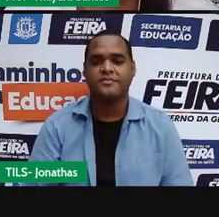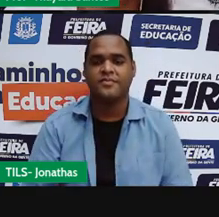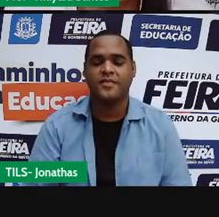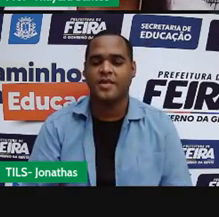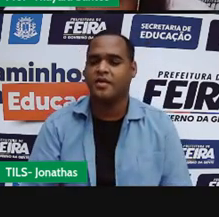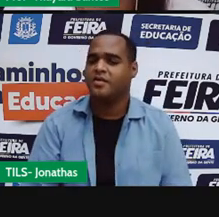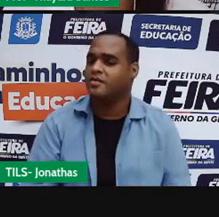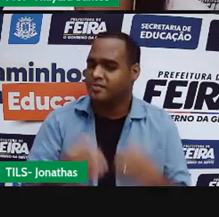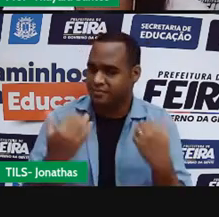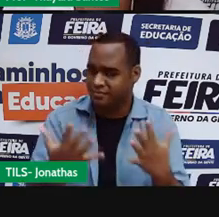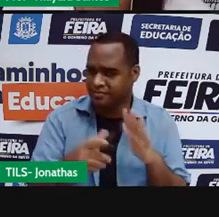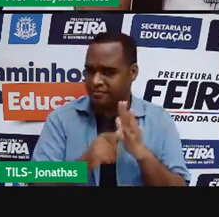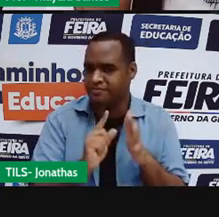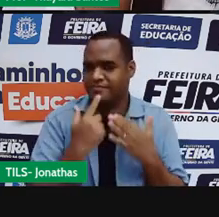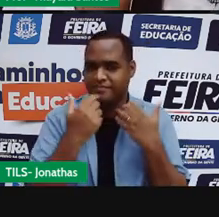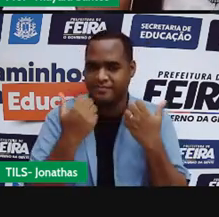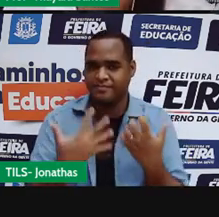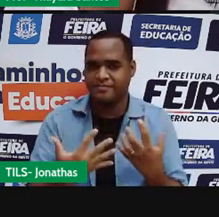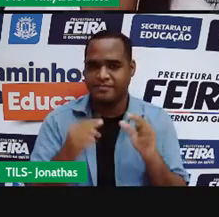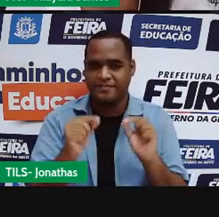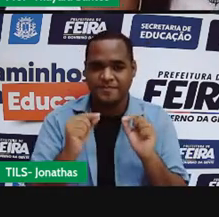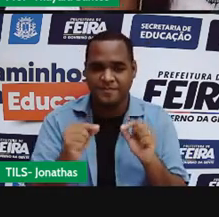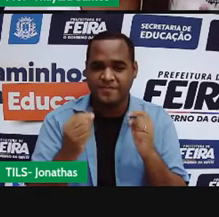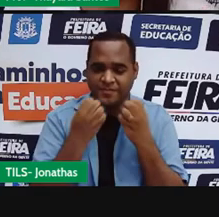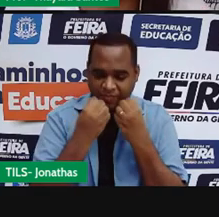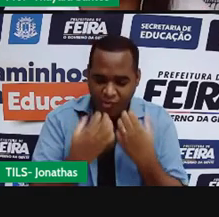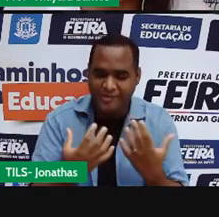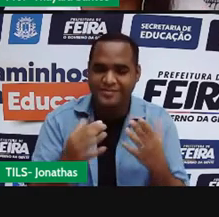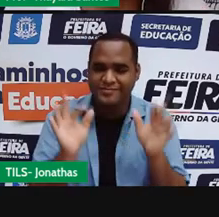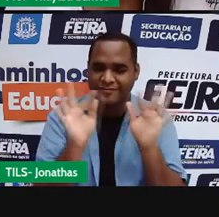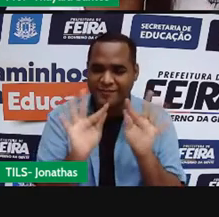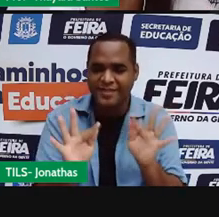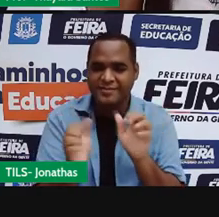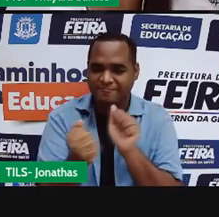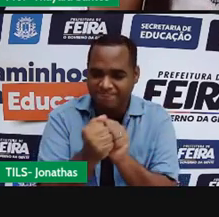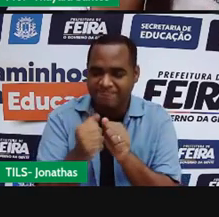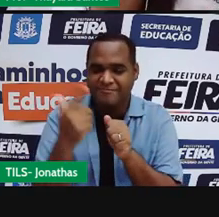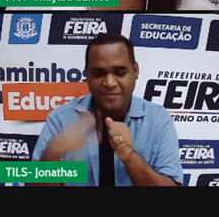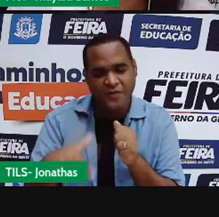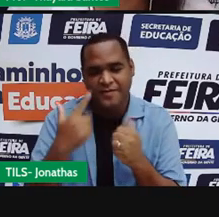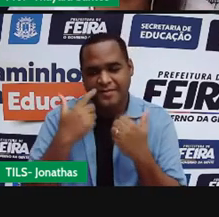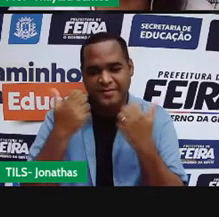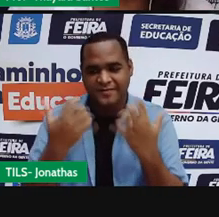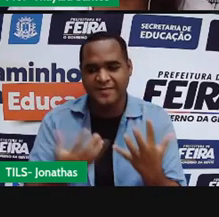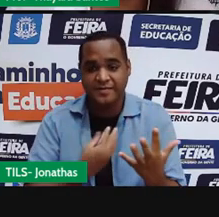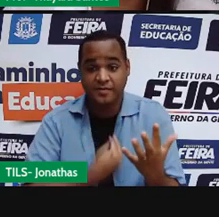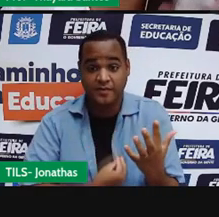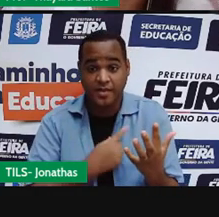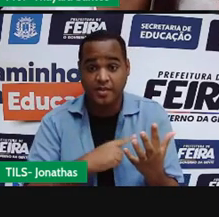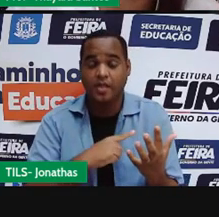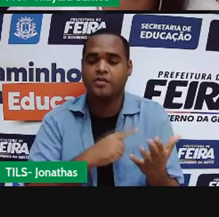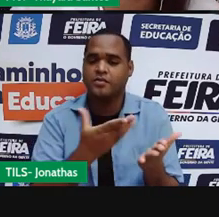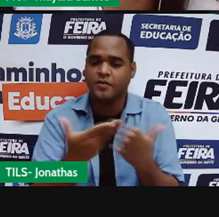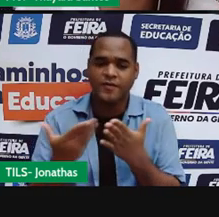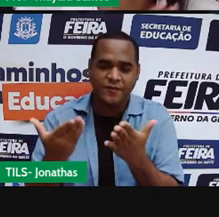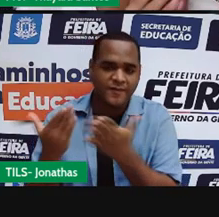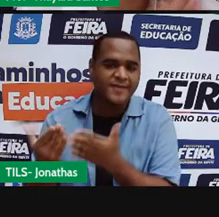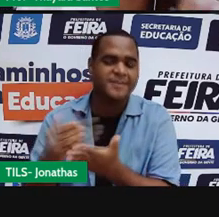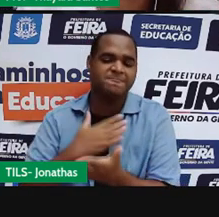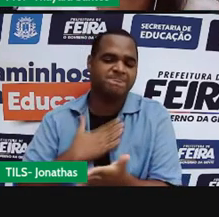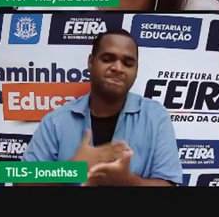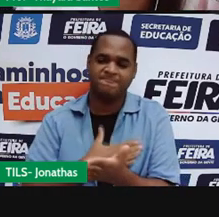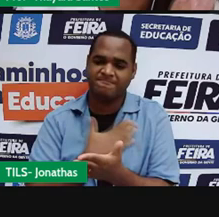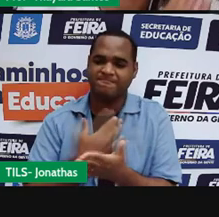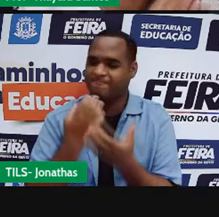Antes de tudo, estou muito feliz de tê-los aqui comigo de novo. Sejam muito bem-vindos. Vocês não sabem o quanto me